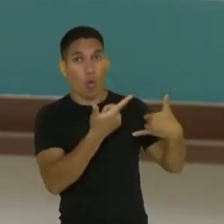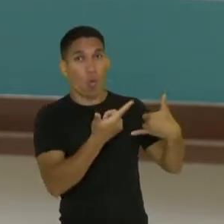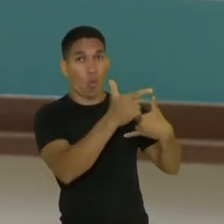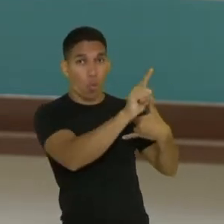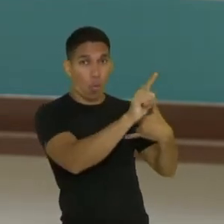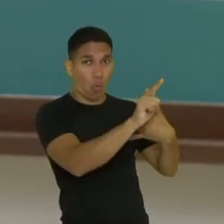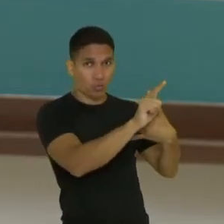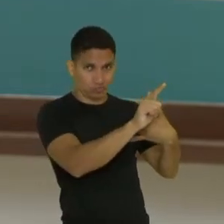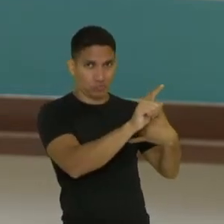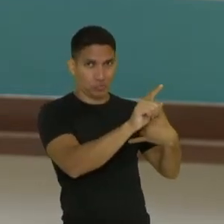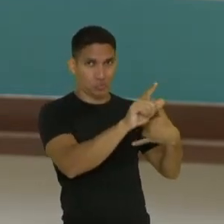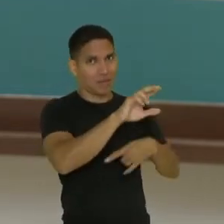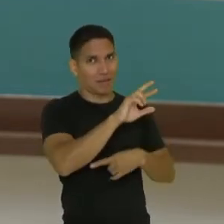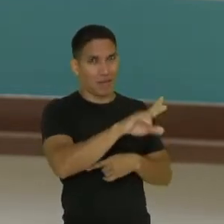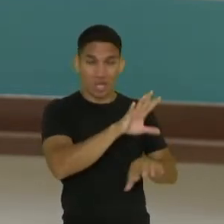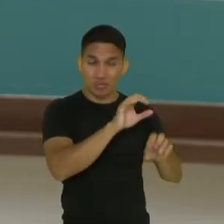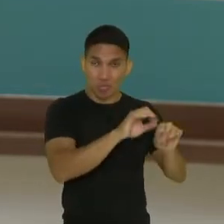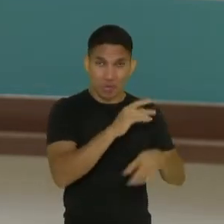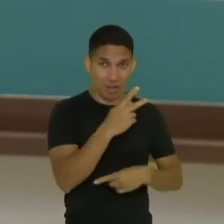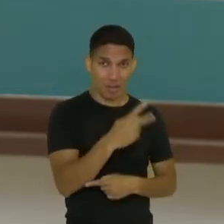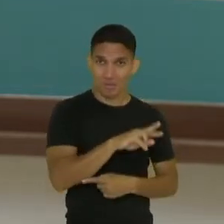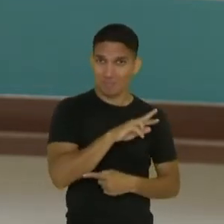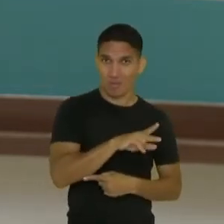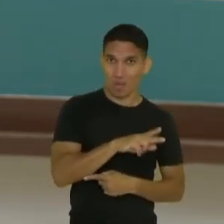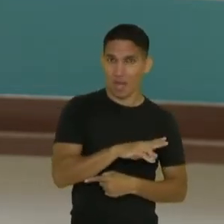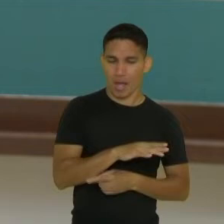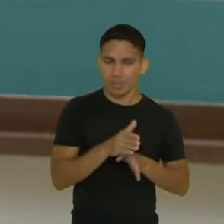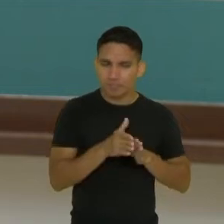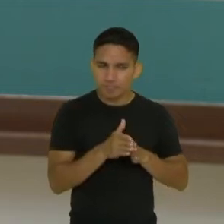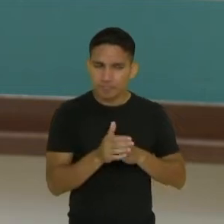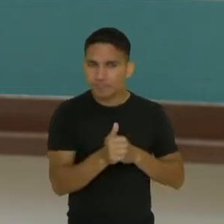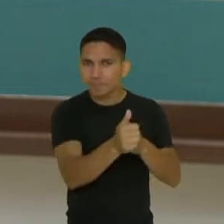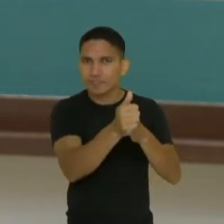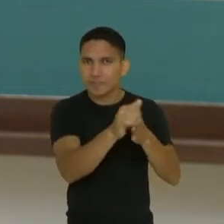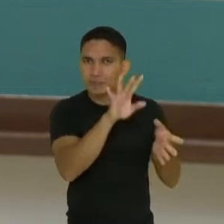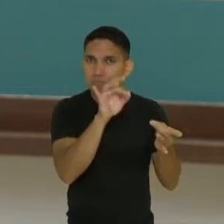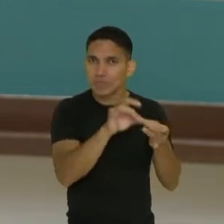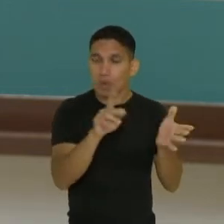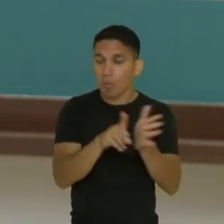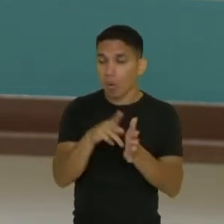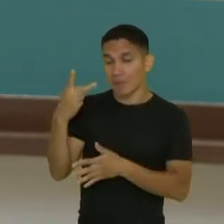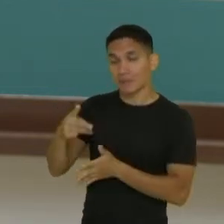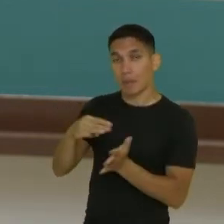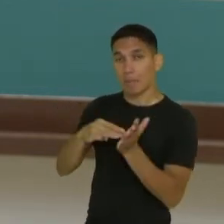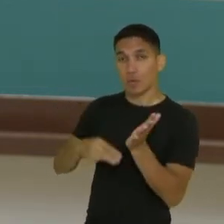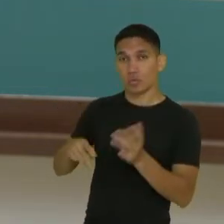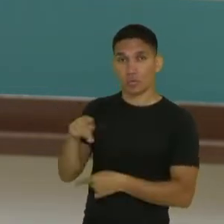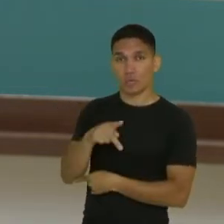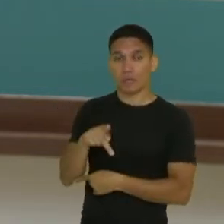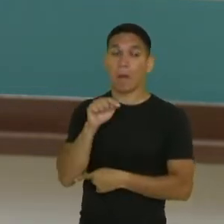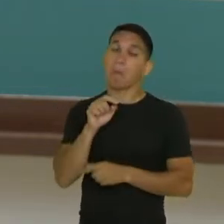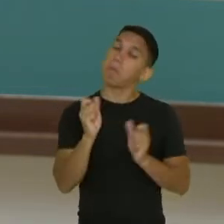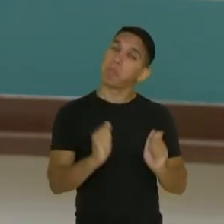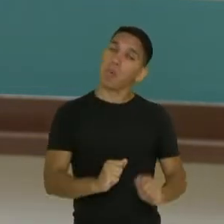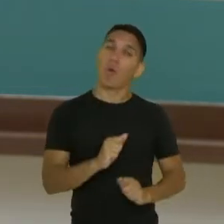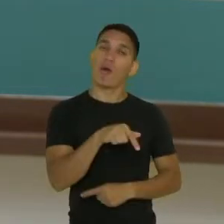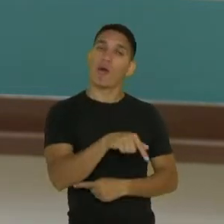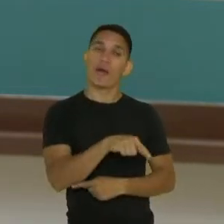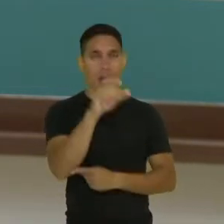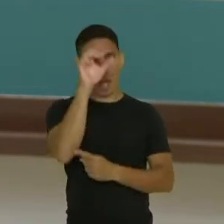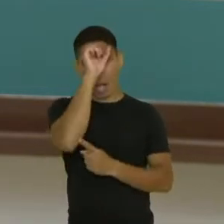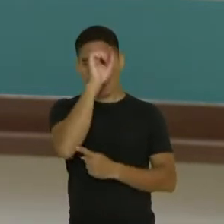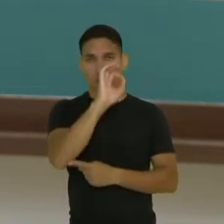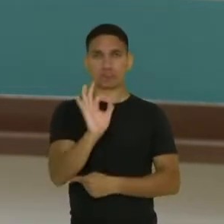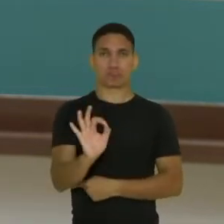sejam educativos, que não sejam ali direcionados pela metodologia do professor, então pode ser que ele não esteja